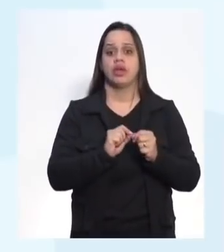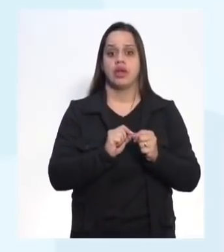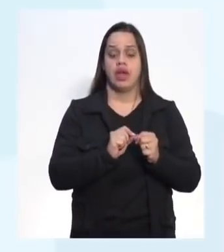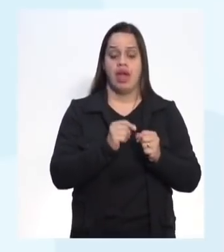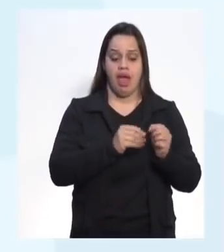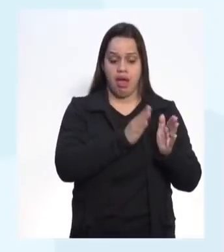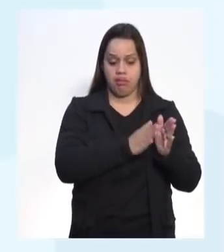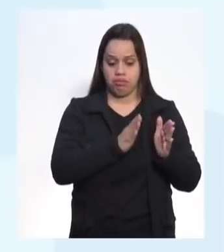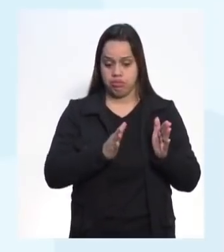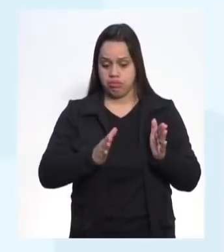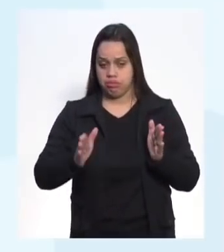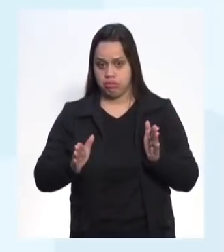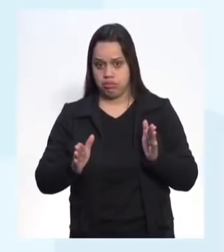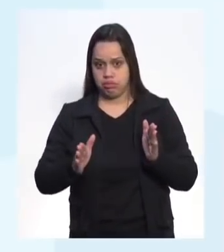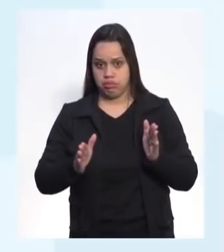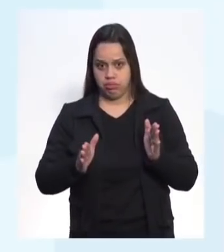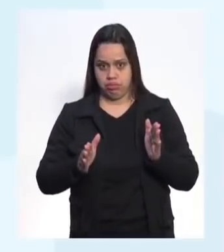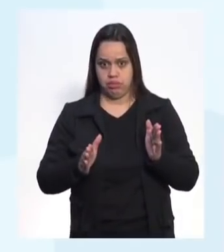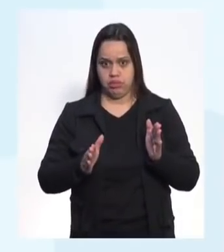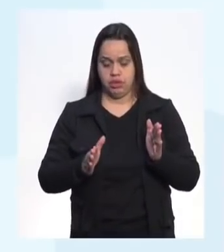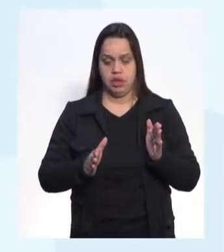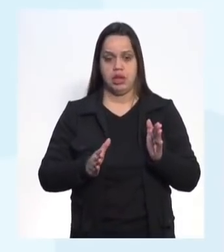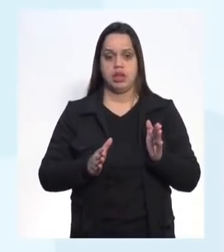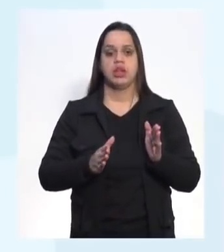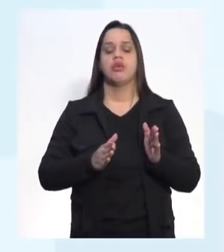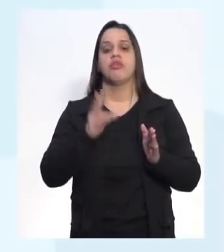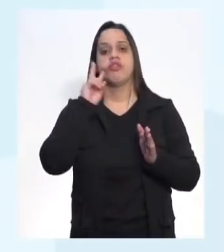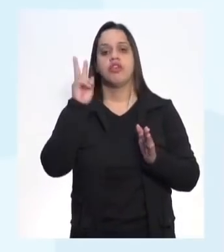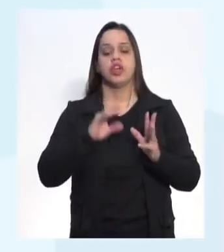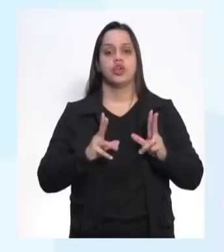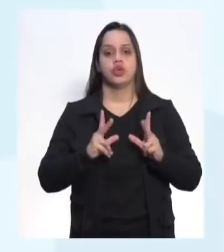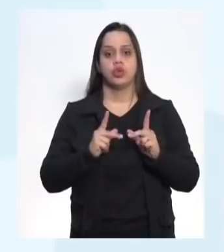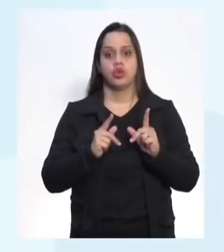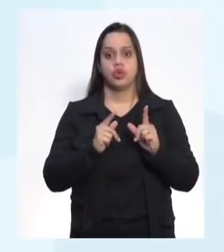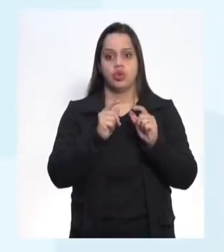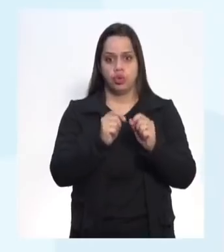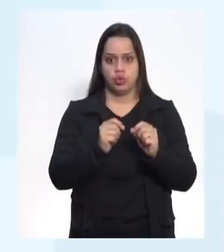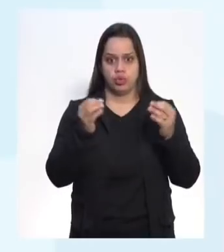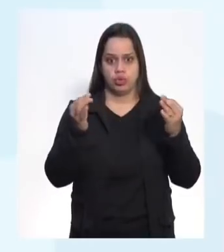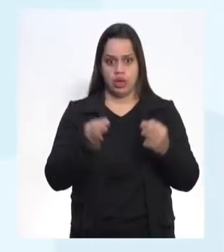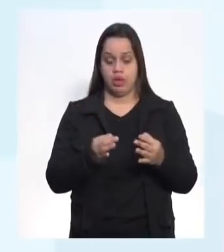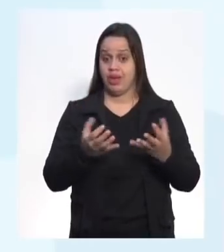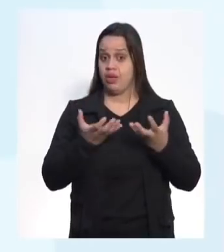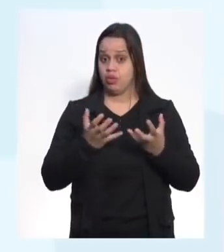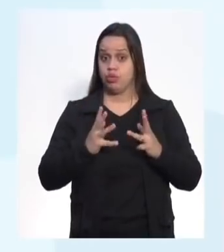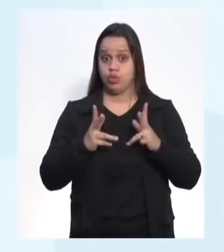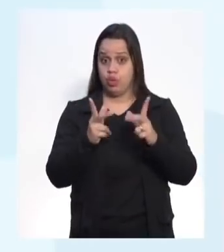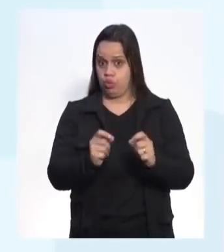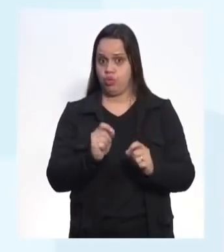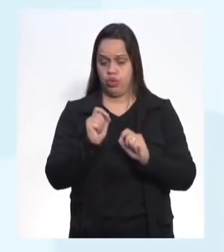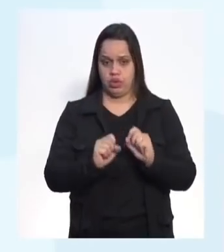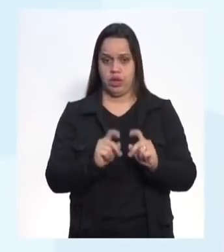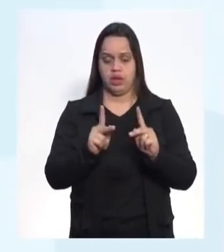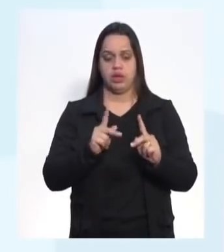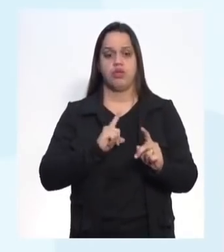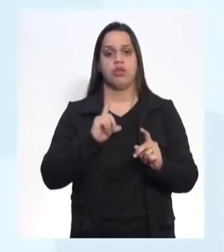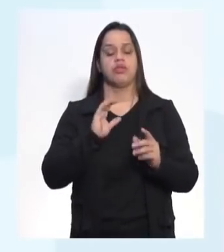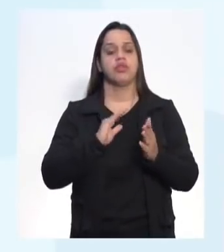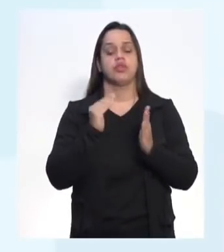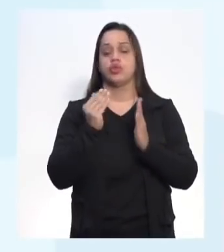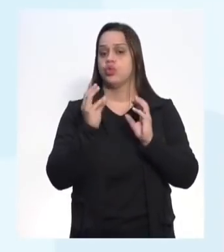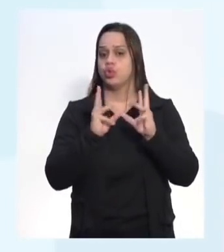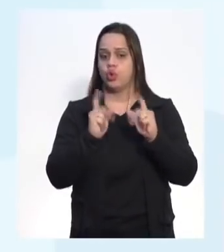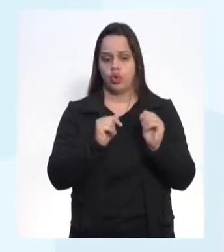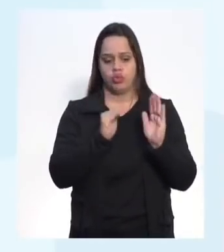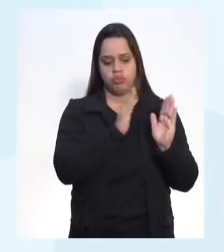crescente aí. Eu quero saber a ordem que vocês conseguem colocar eles crescente. Eu quero todos os números, tá? Então escrevam todos os